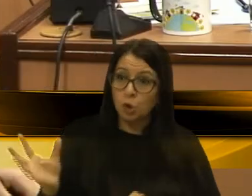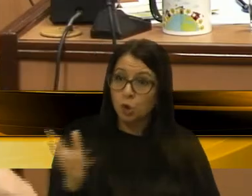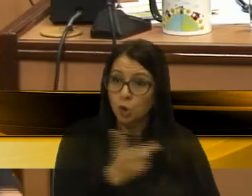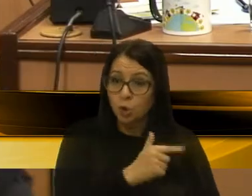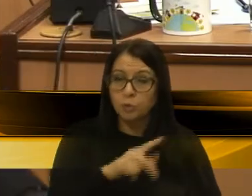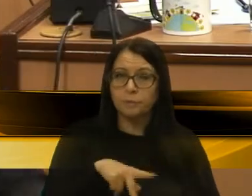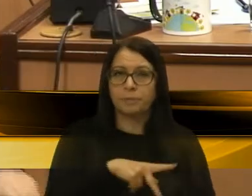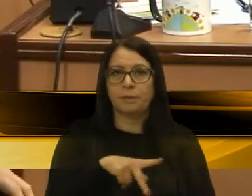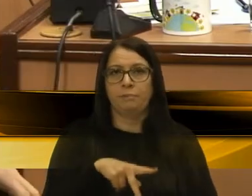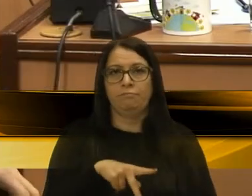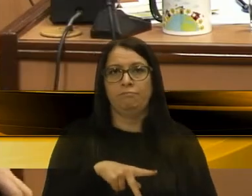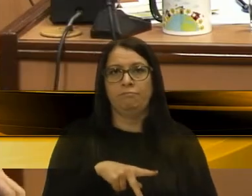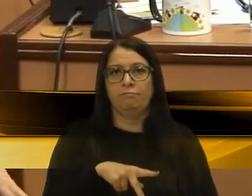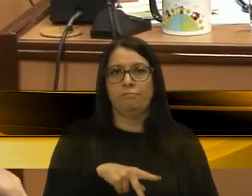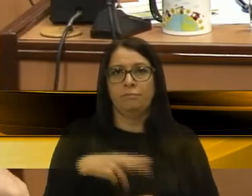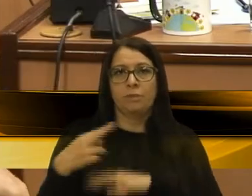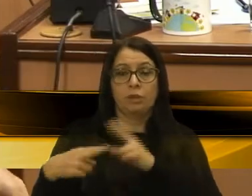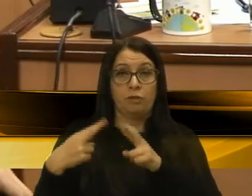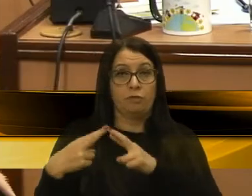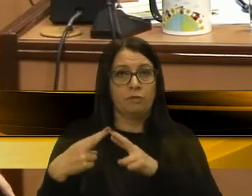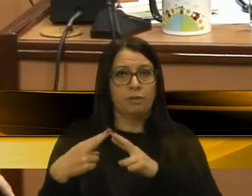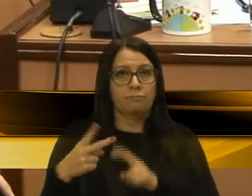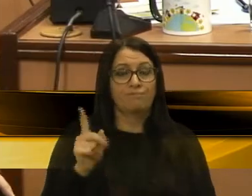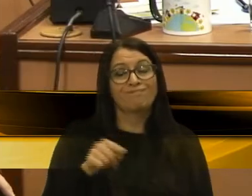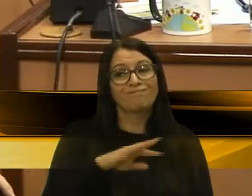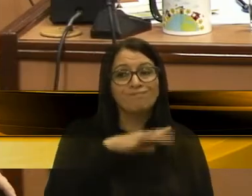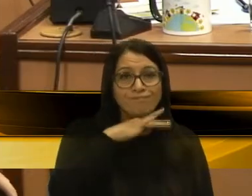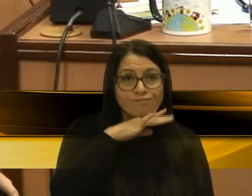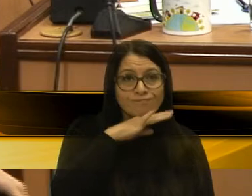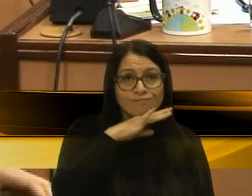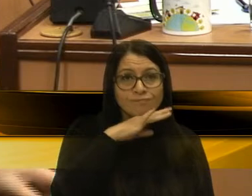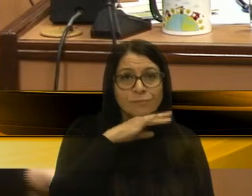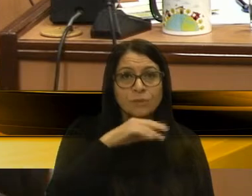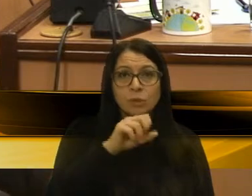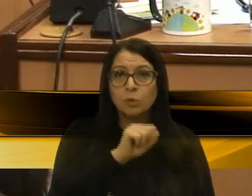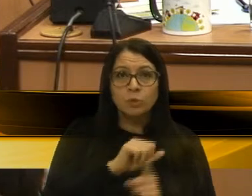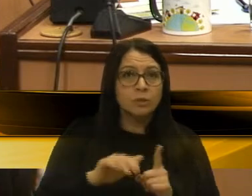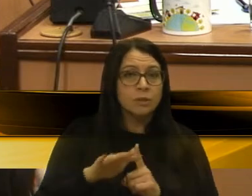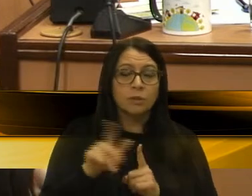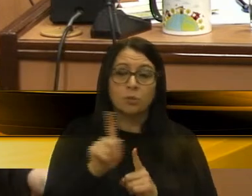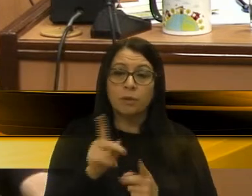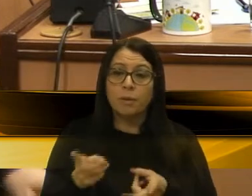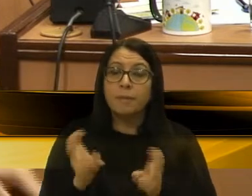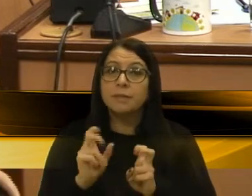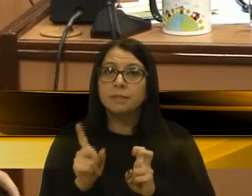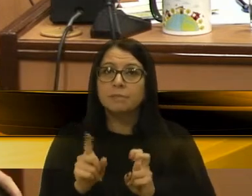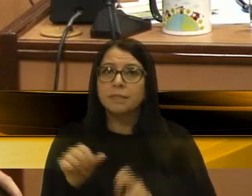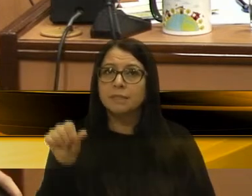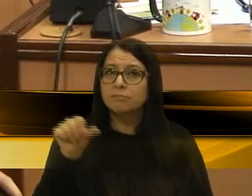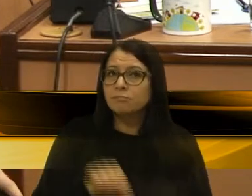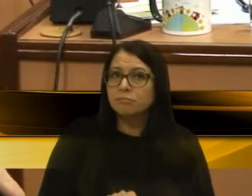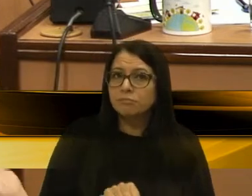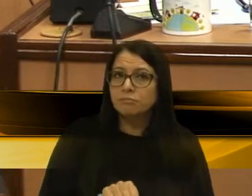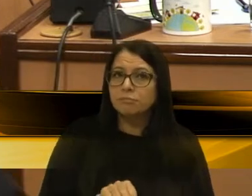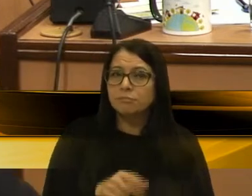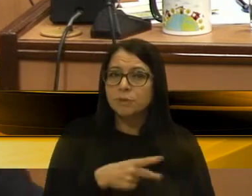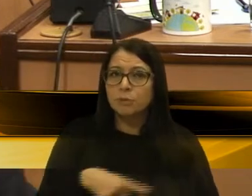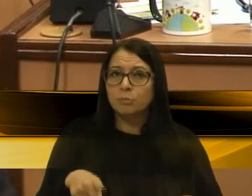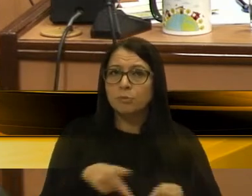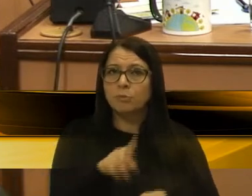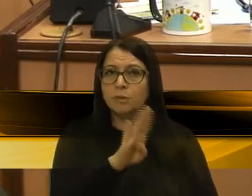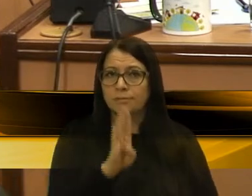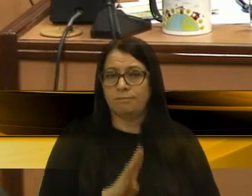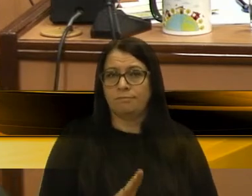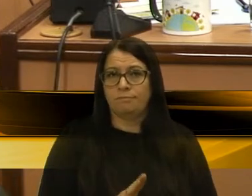uma reforma da Previdência muito ruim, que a nossa sociedade não está percebendo, ela é péssima para o povo brasileiro, para a